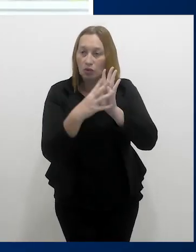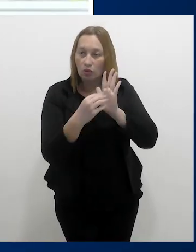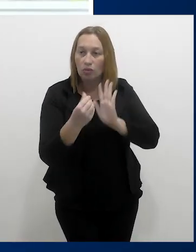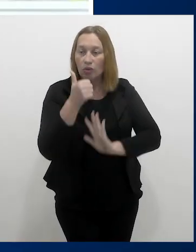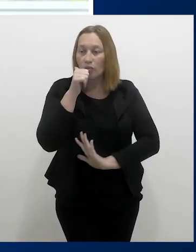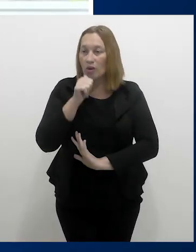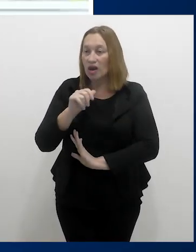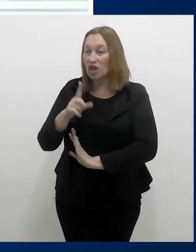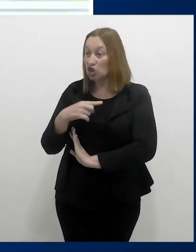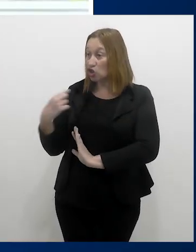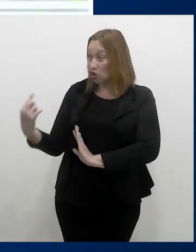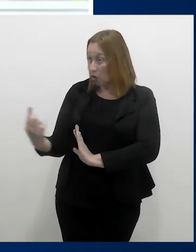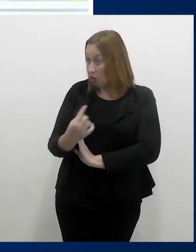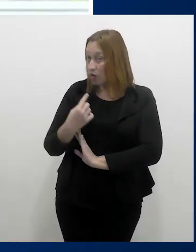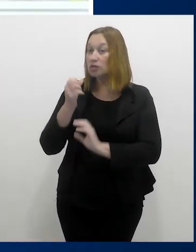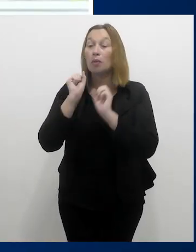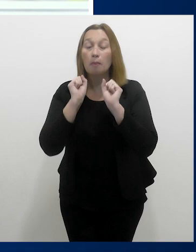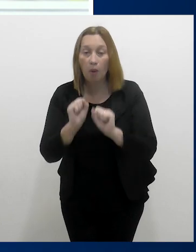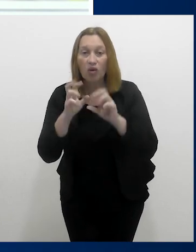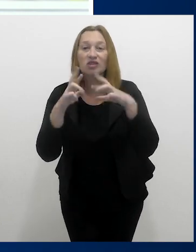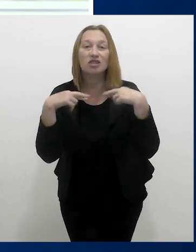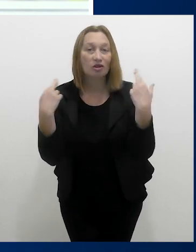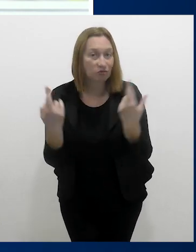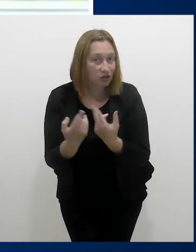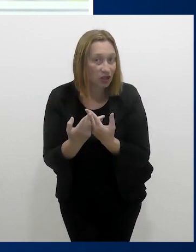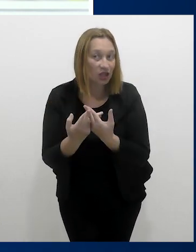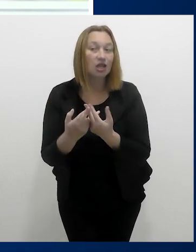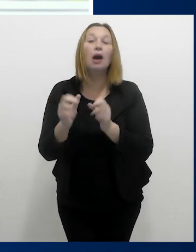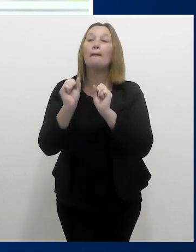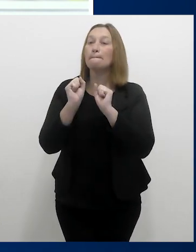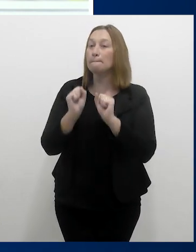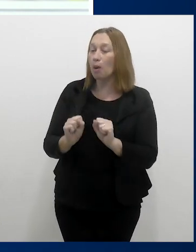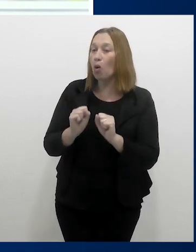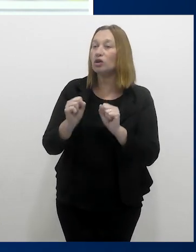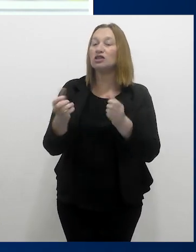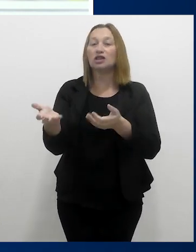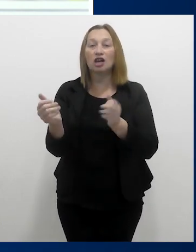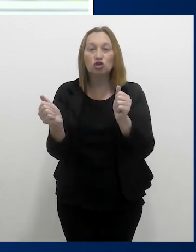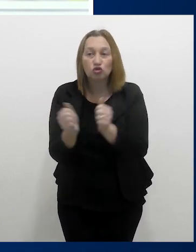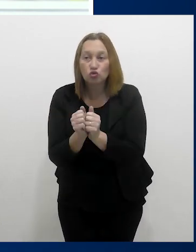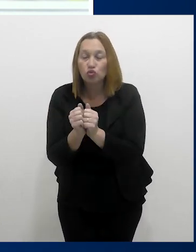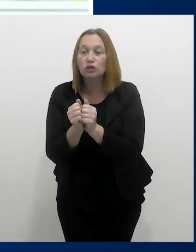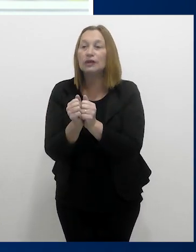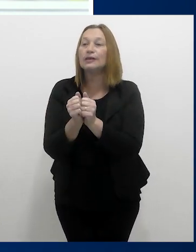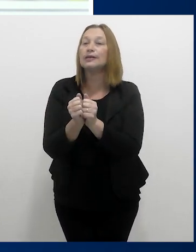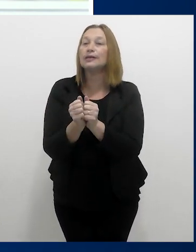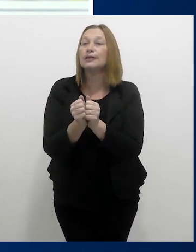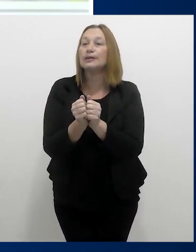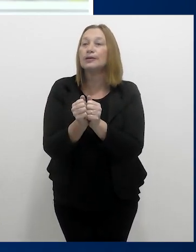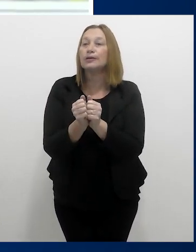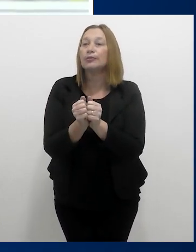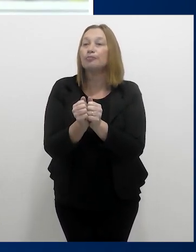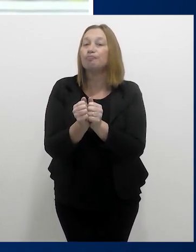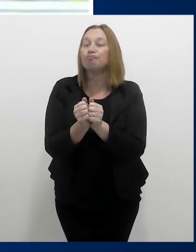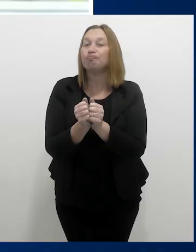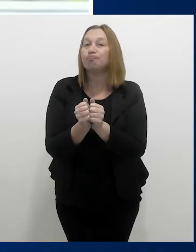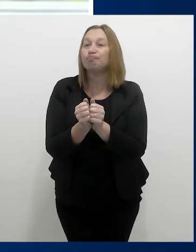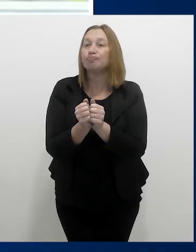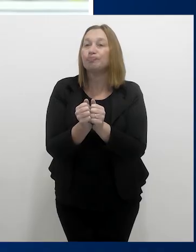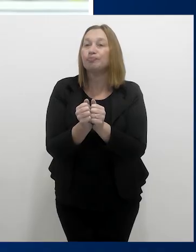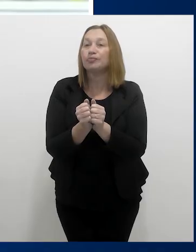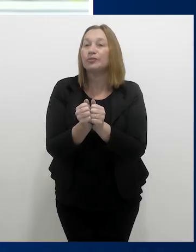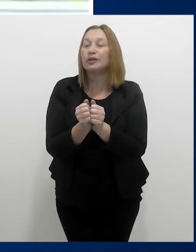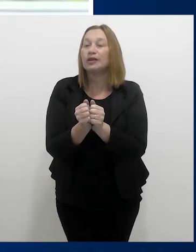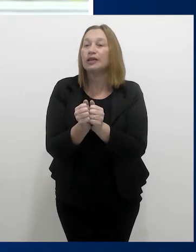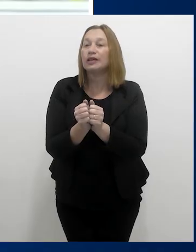mulheres é essa: a gente pode se reunir, a gente pode estar juntas e, com isso,